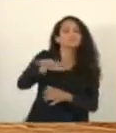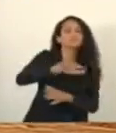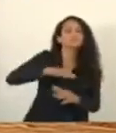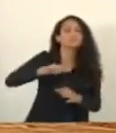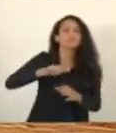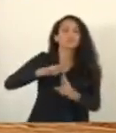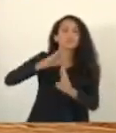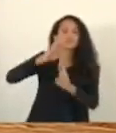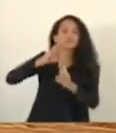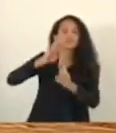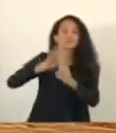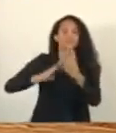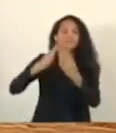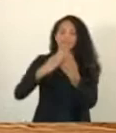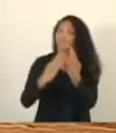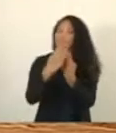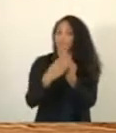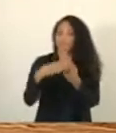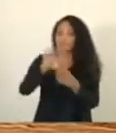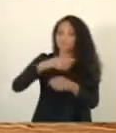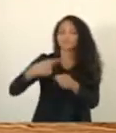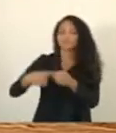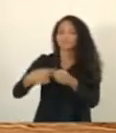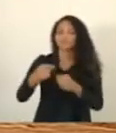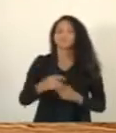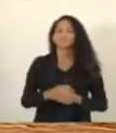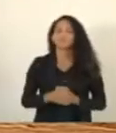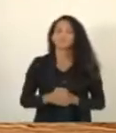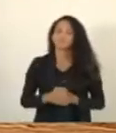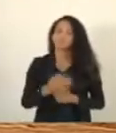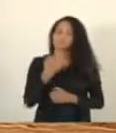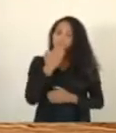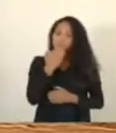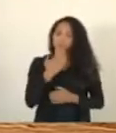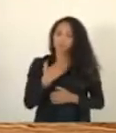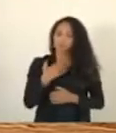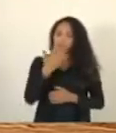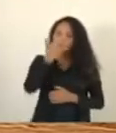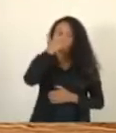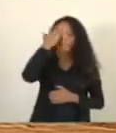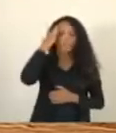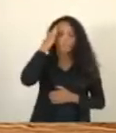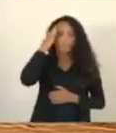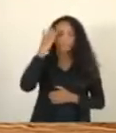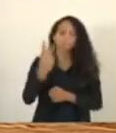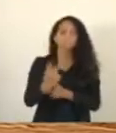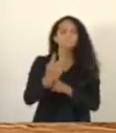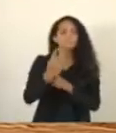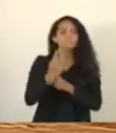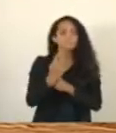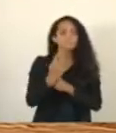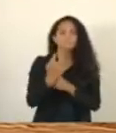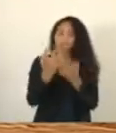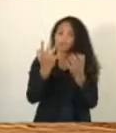Primeira indicação que me foi pedida por um cidadão, eu